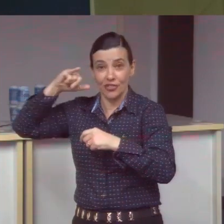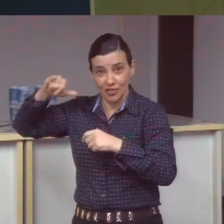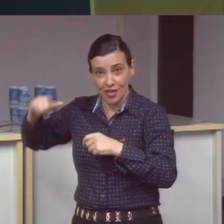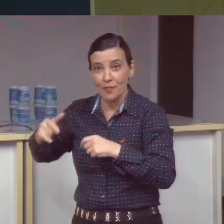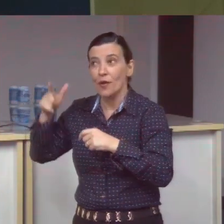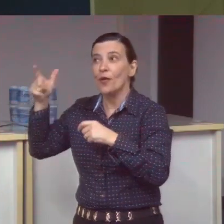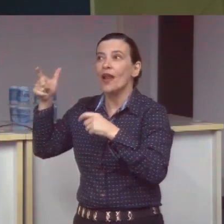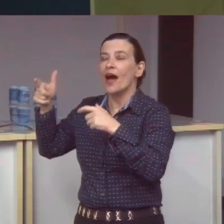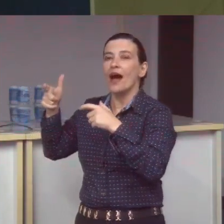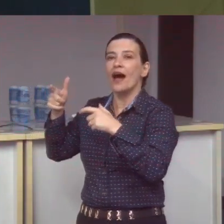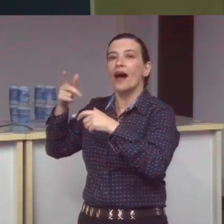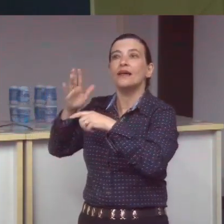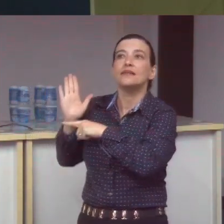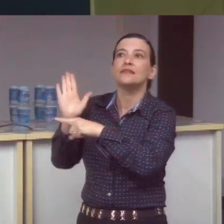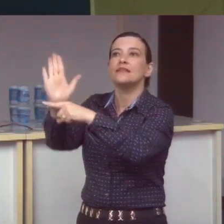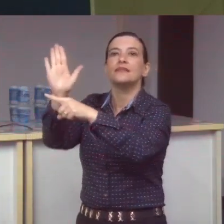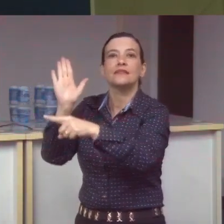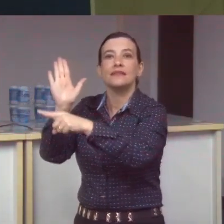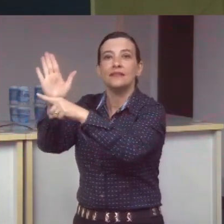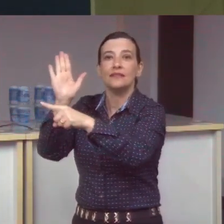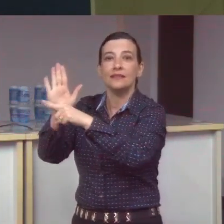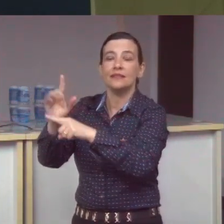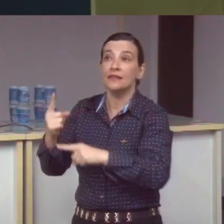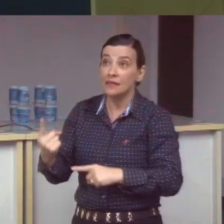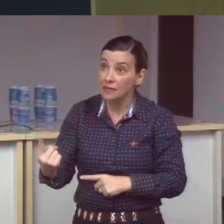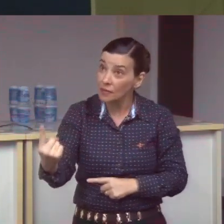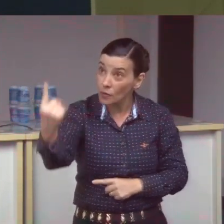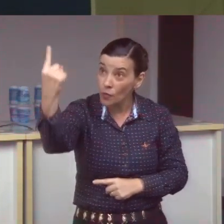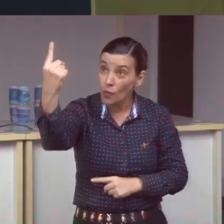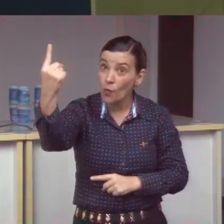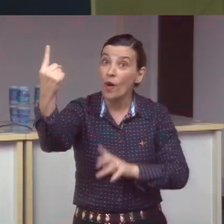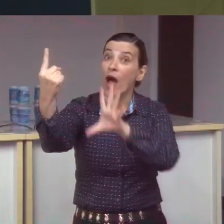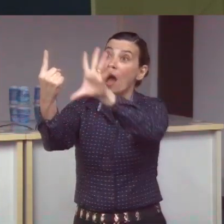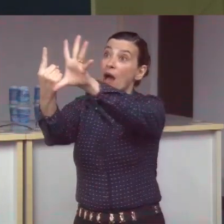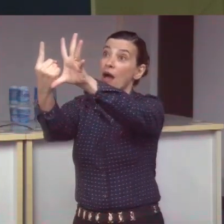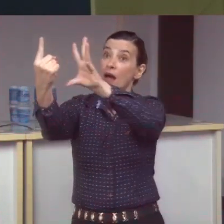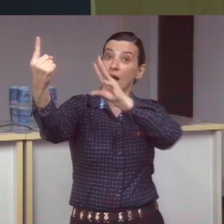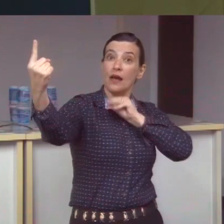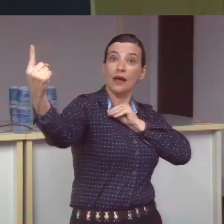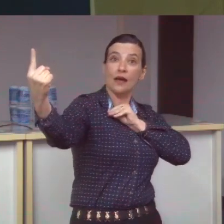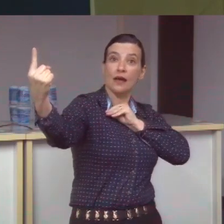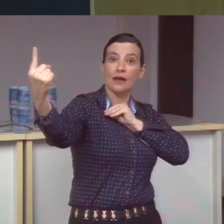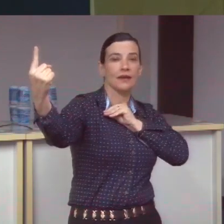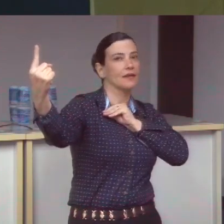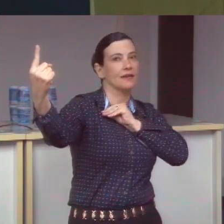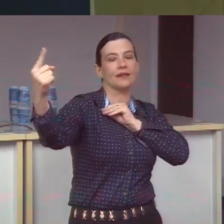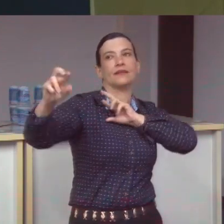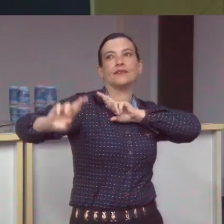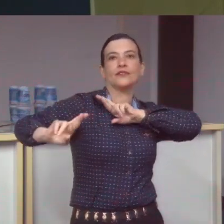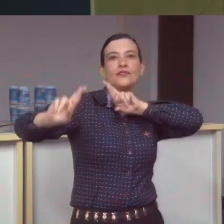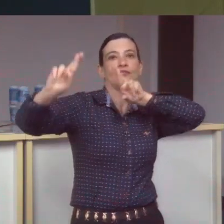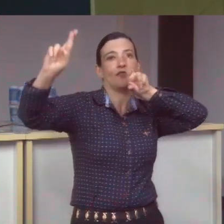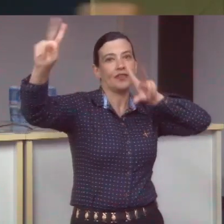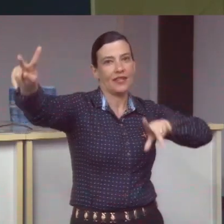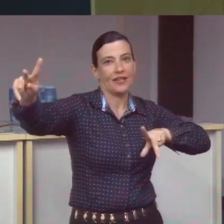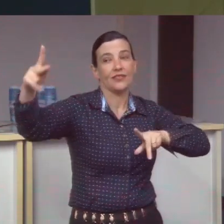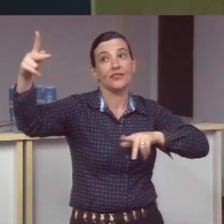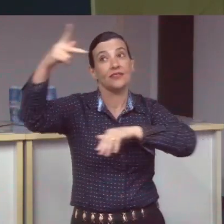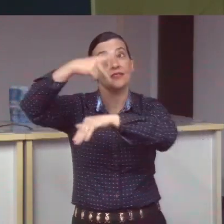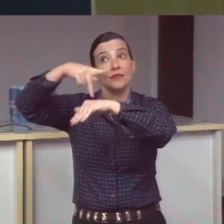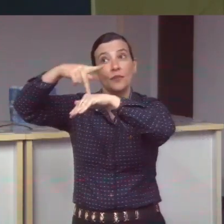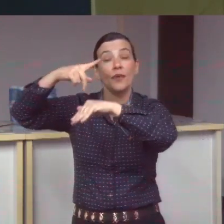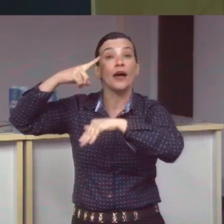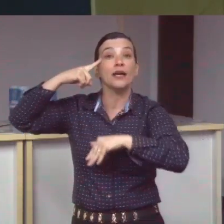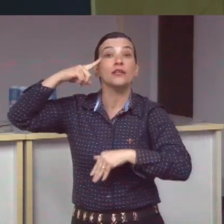vai servir para cada uma das nossas necessidades. Então, nós vamos filtrar, trabalhar,